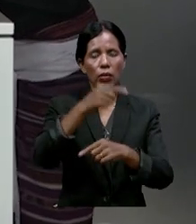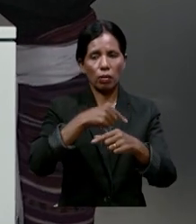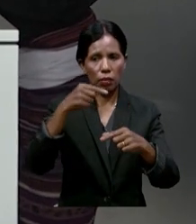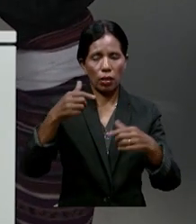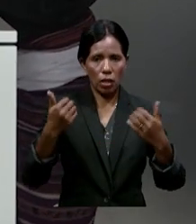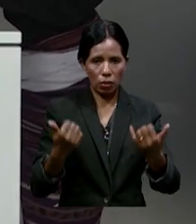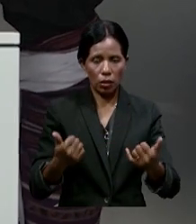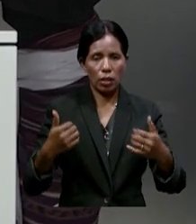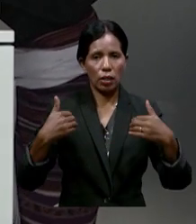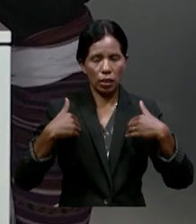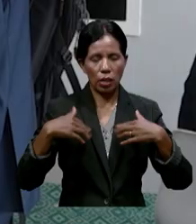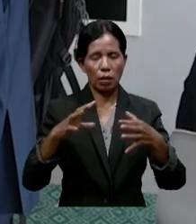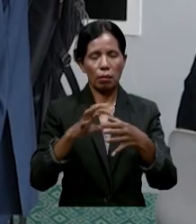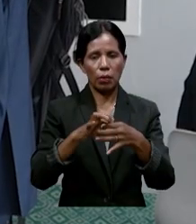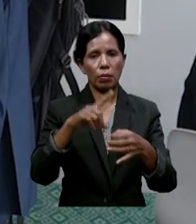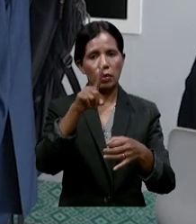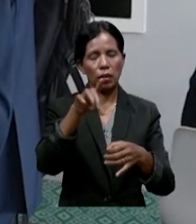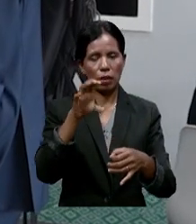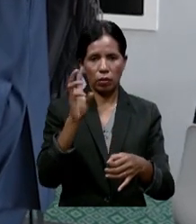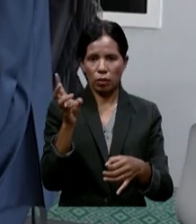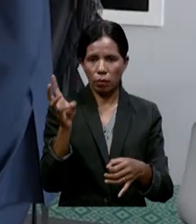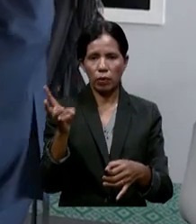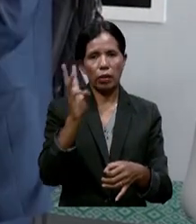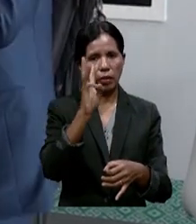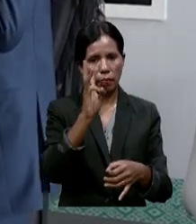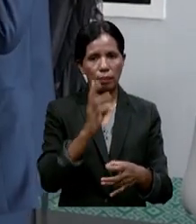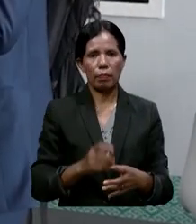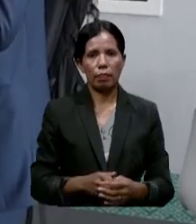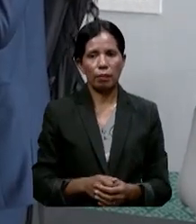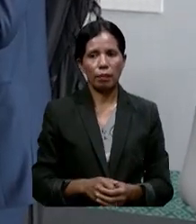membru atu sida nenu resinen Agustino da Costa, Marito da Costa, GMN.